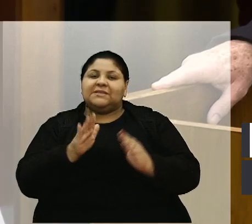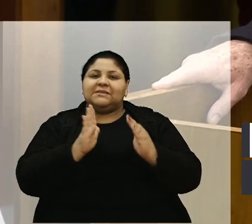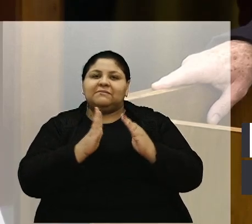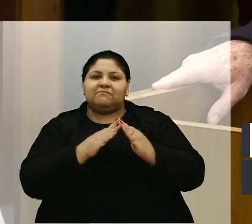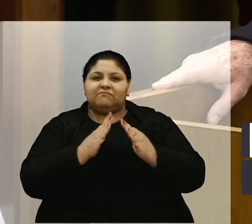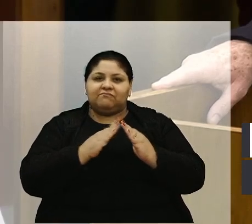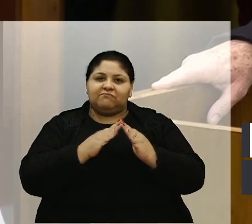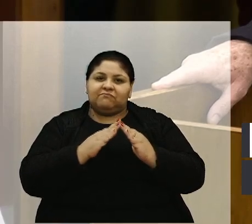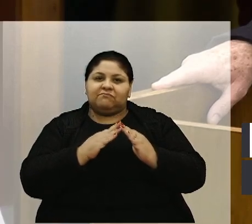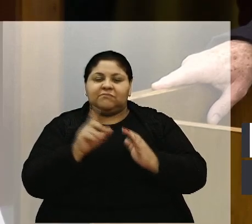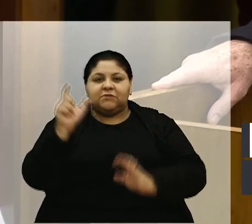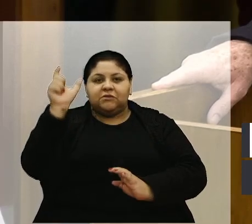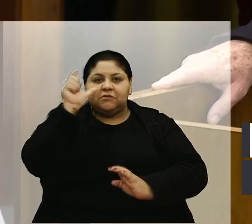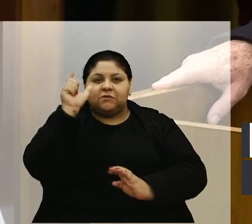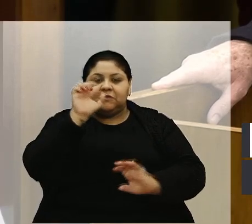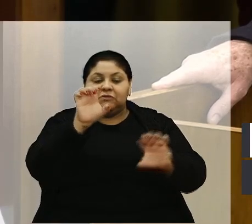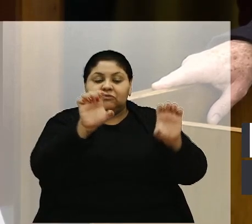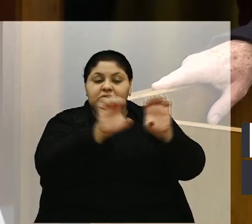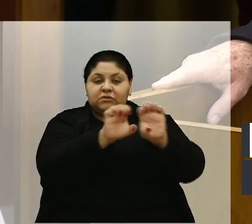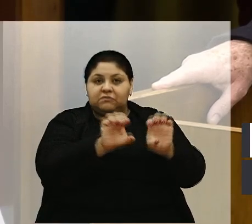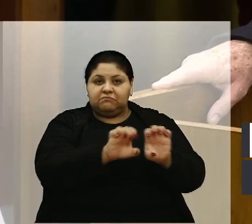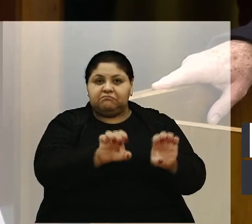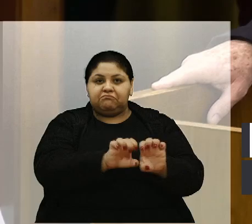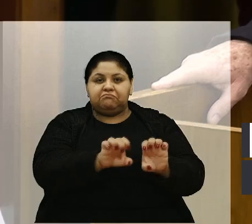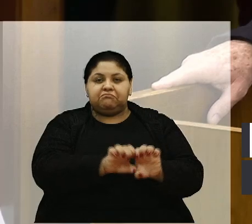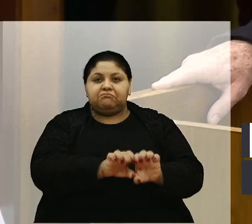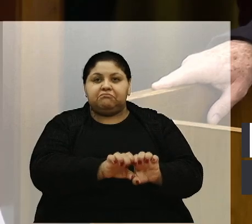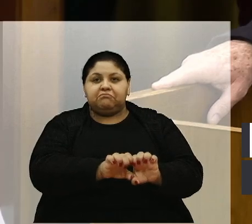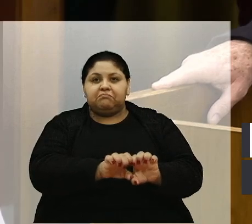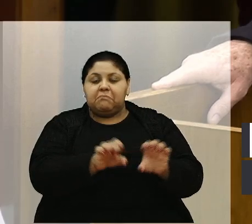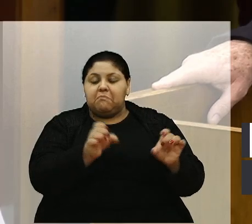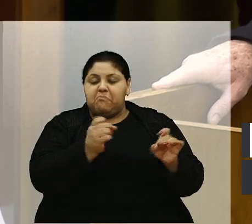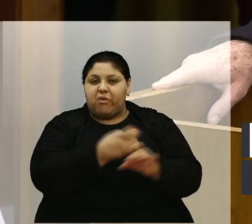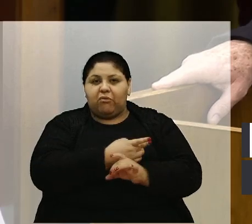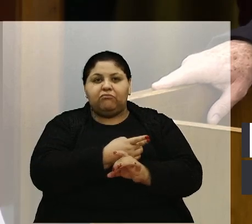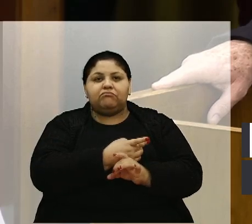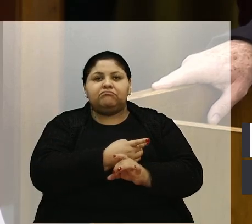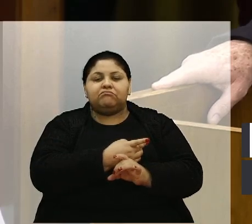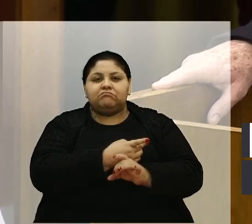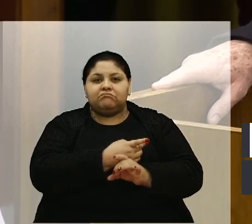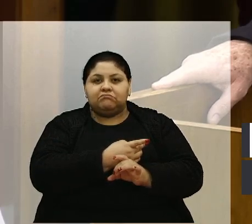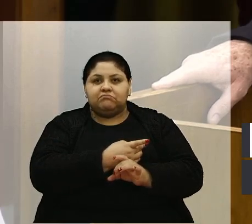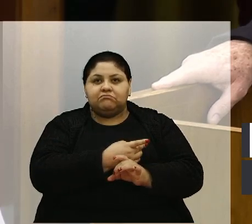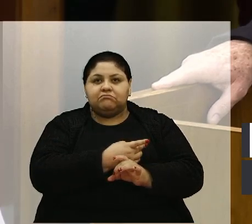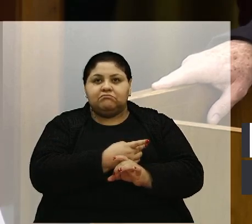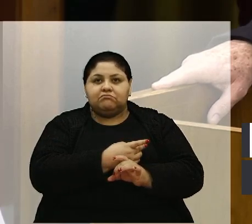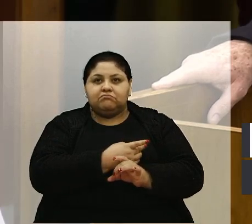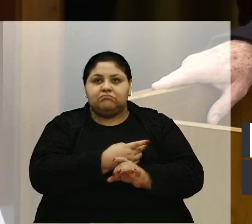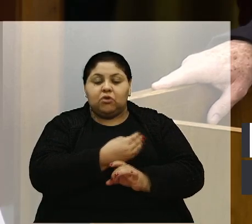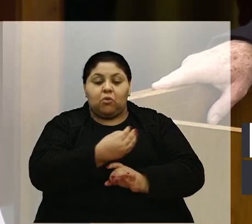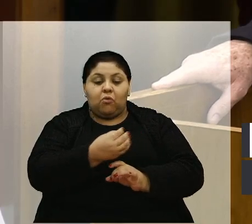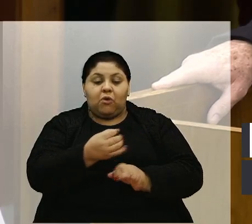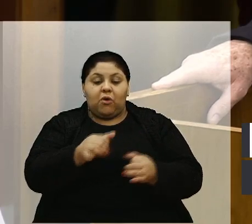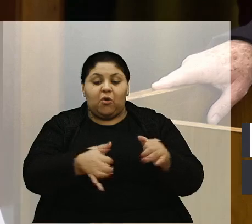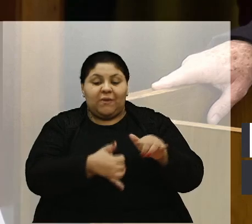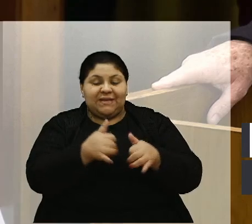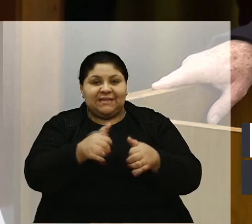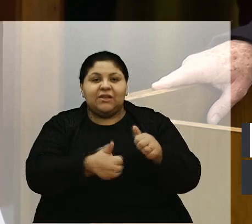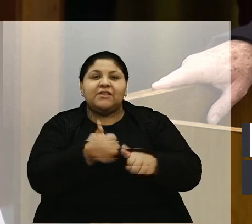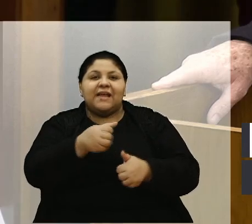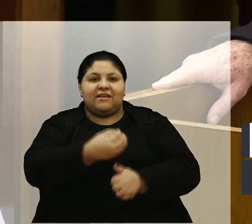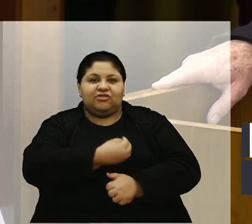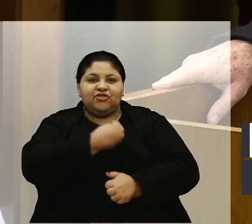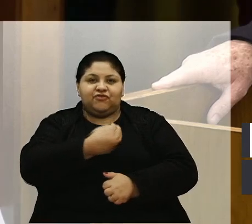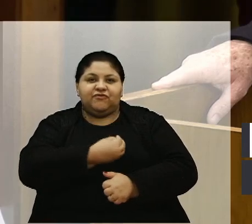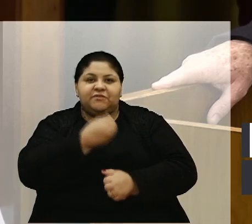e o que eu vi foi uma estrutura compatível com as condições humanas e dignas e seguras